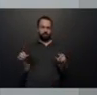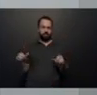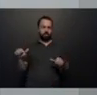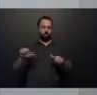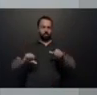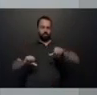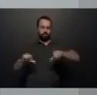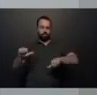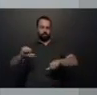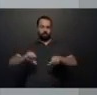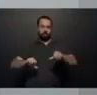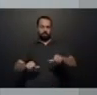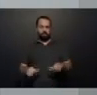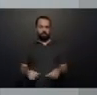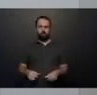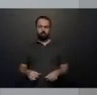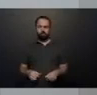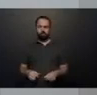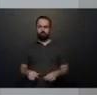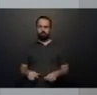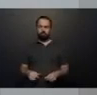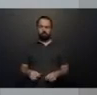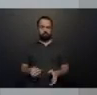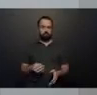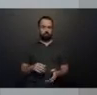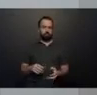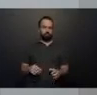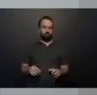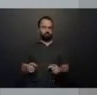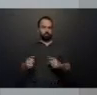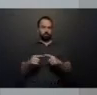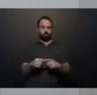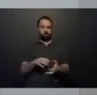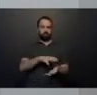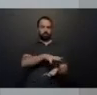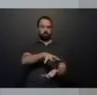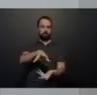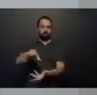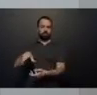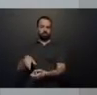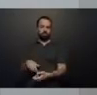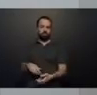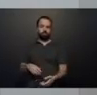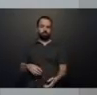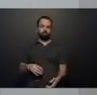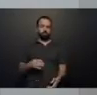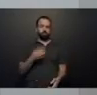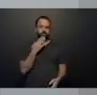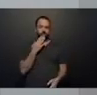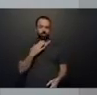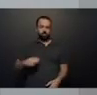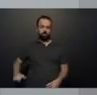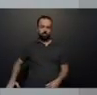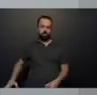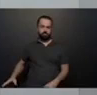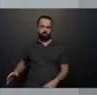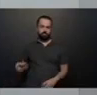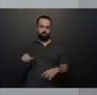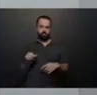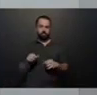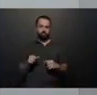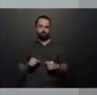nossa relação dela e o mundo. Desde a nossa infância temos uma necessidade de conhecer o